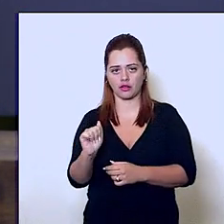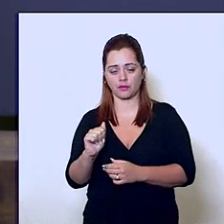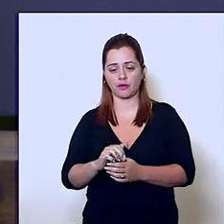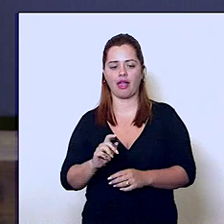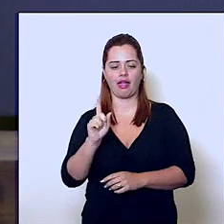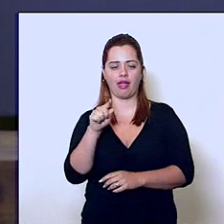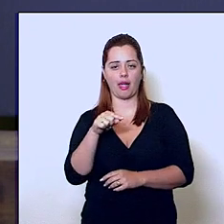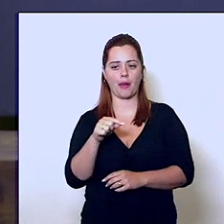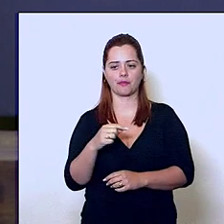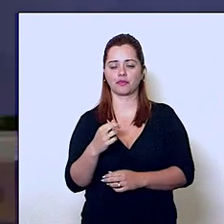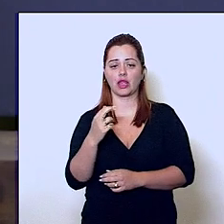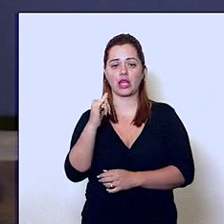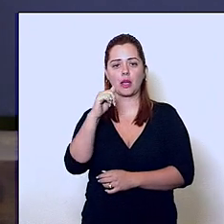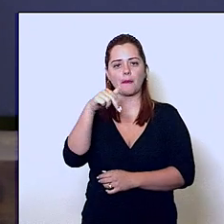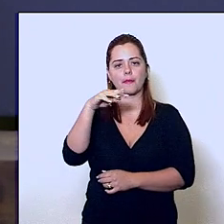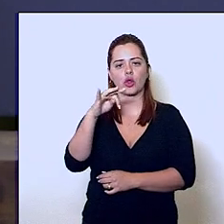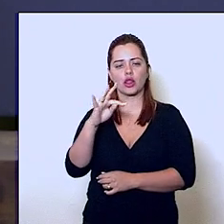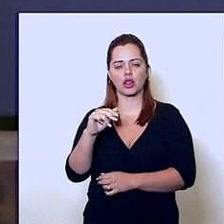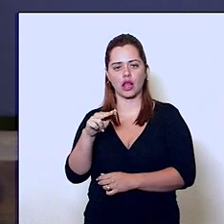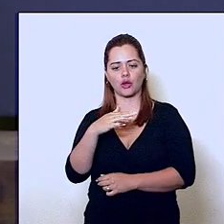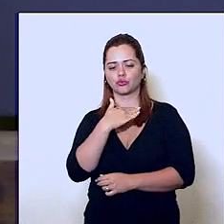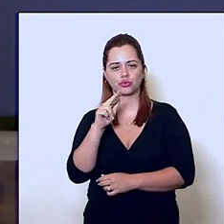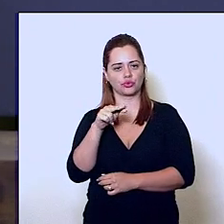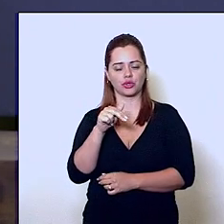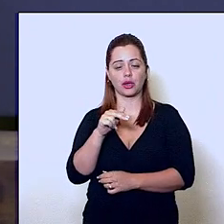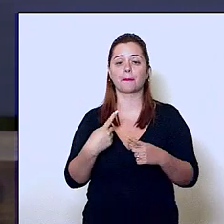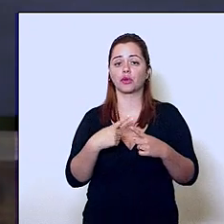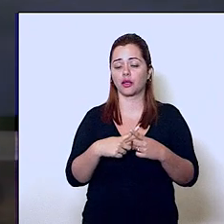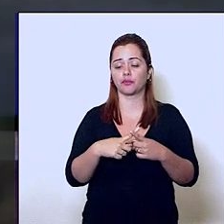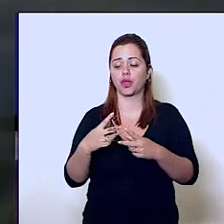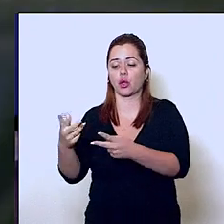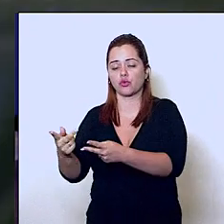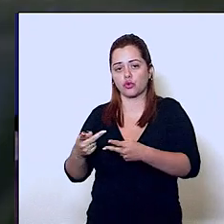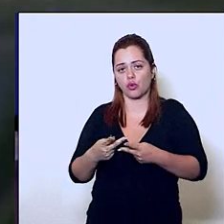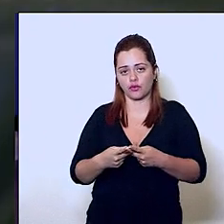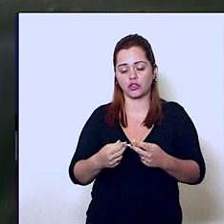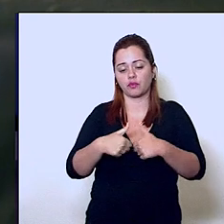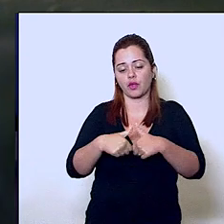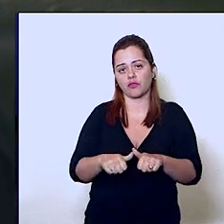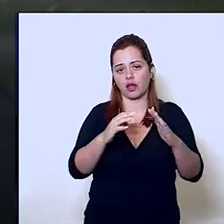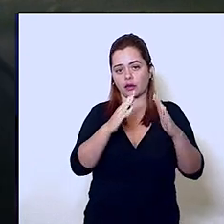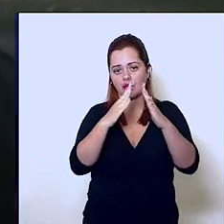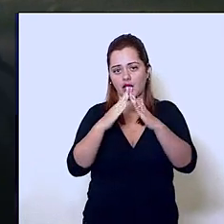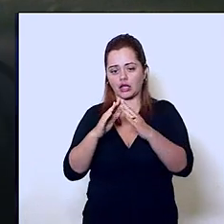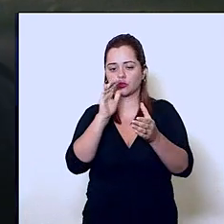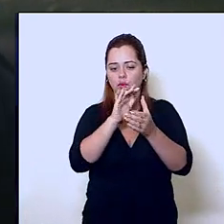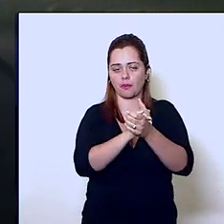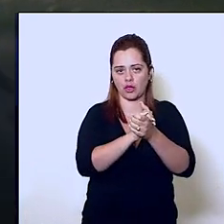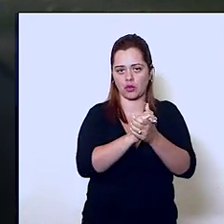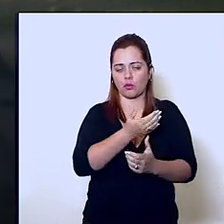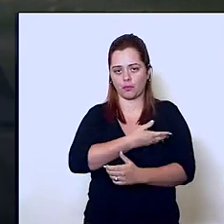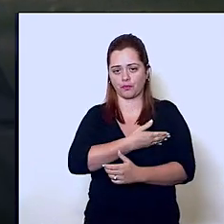final de semana, que a convite de Tota, nos hospedamos na casa dele para o casamento de um amigo, ele se deu ao cuidado